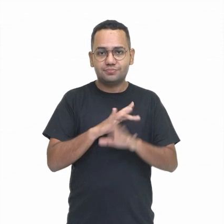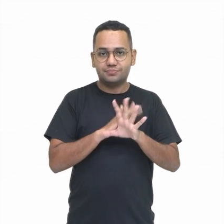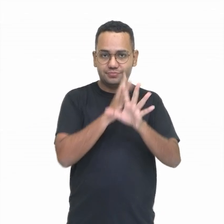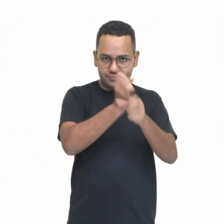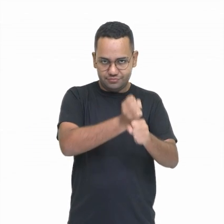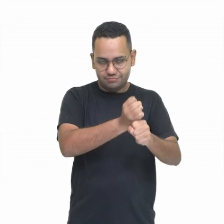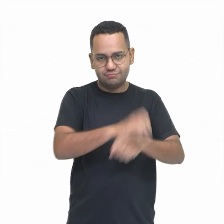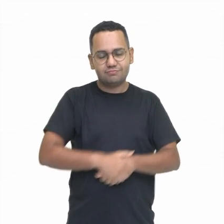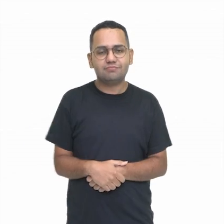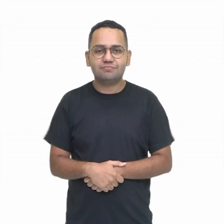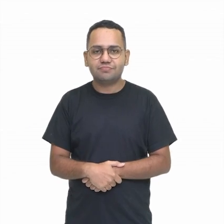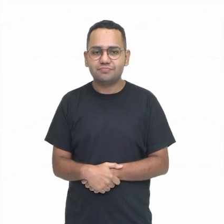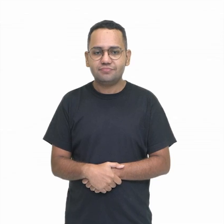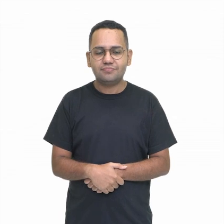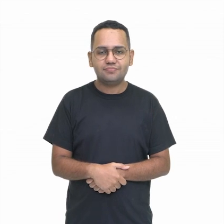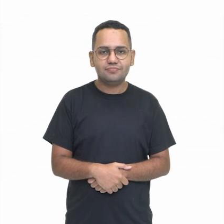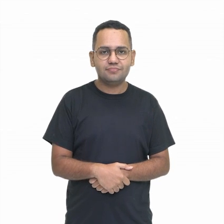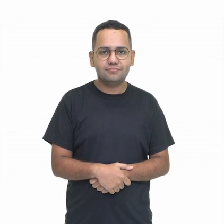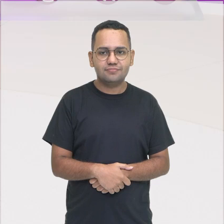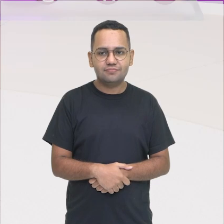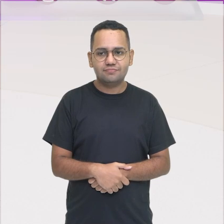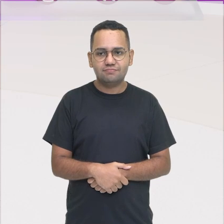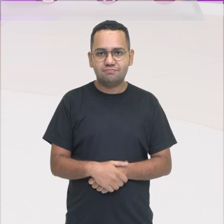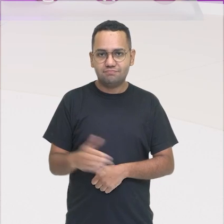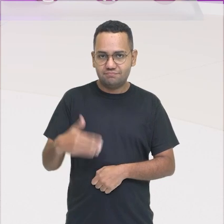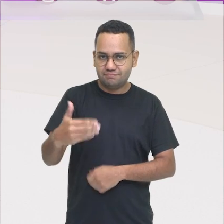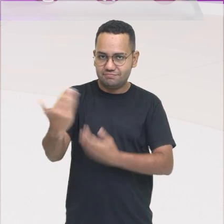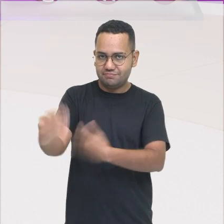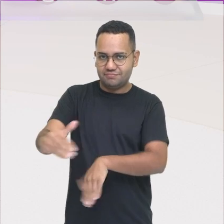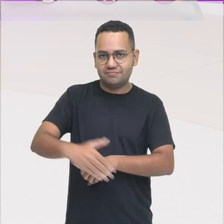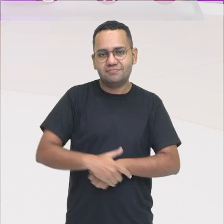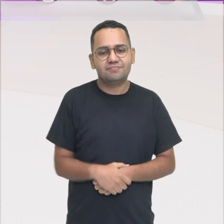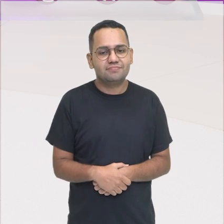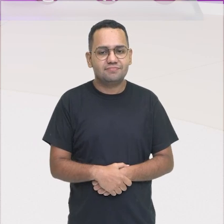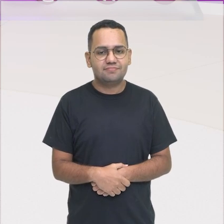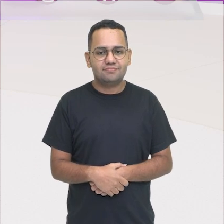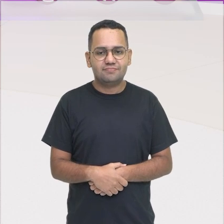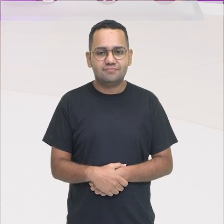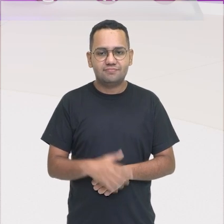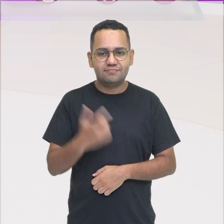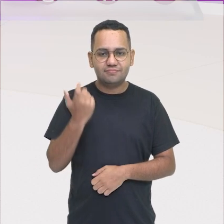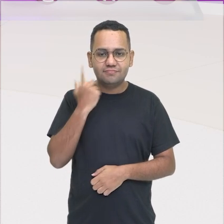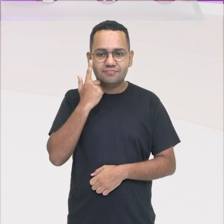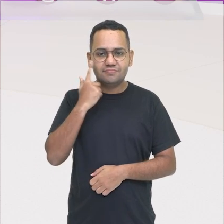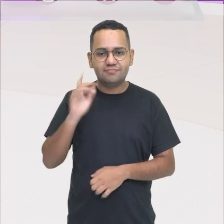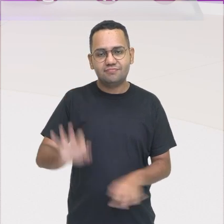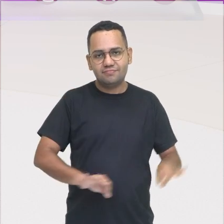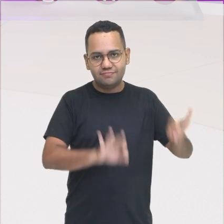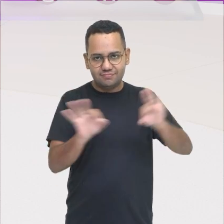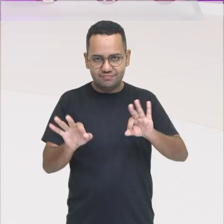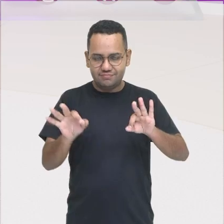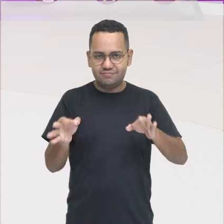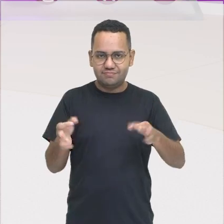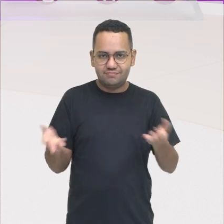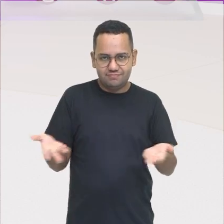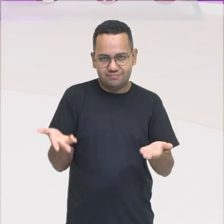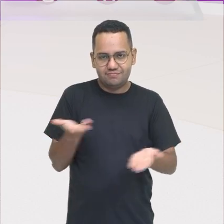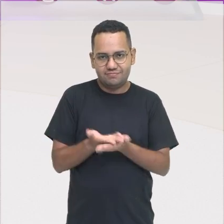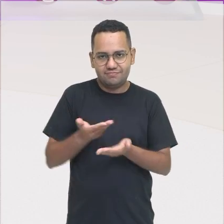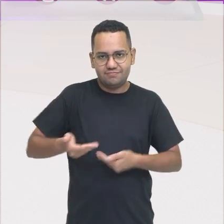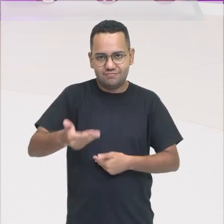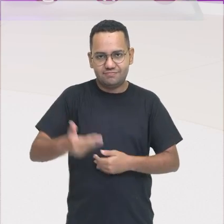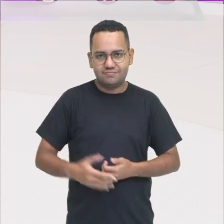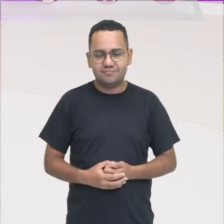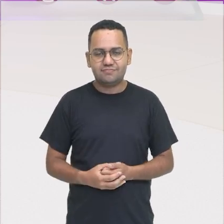teremos nossos momentos de revisão e também de avaliação Ok então seja mais uma vez bem-vindo à revisão da